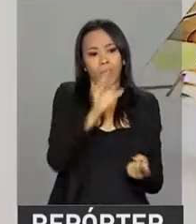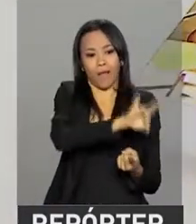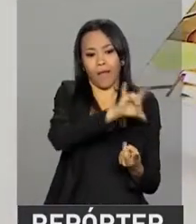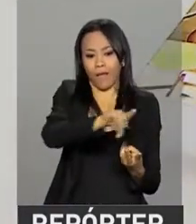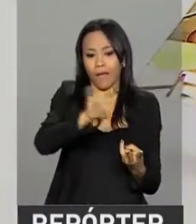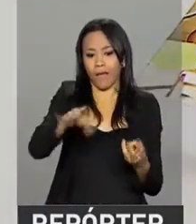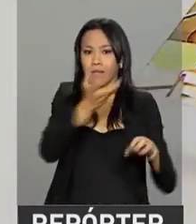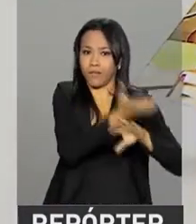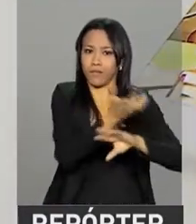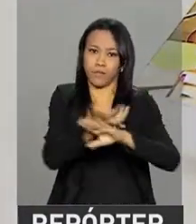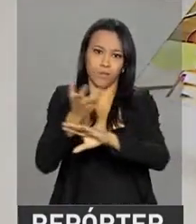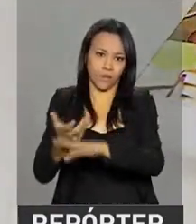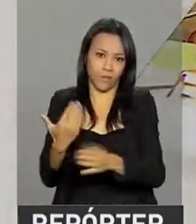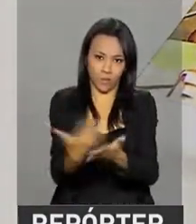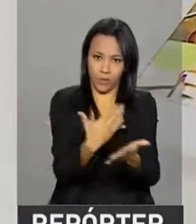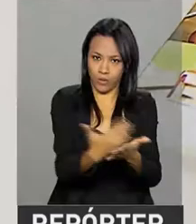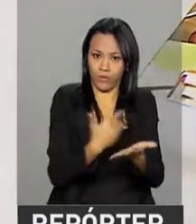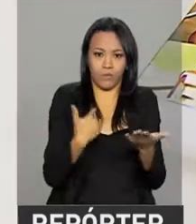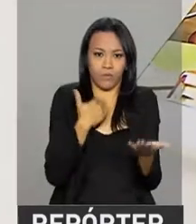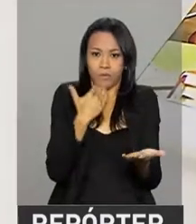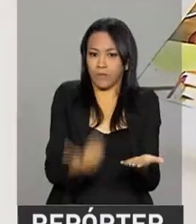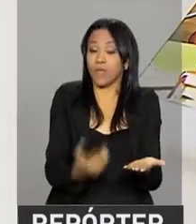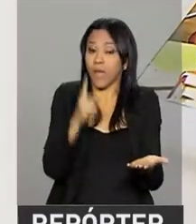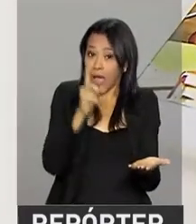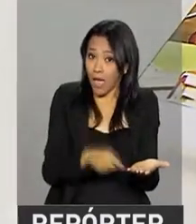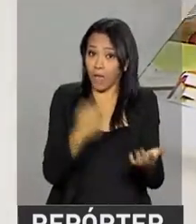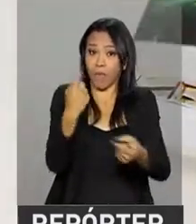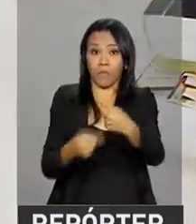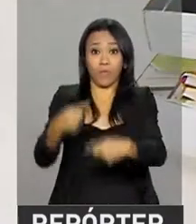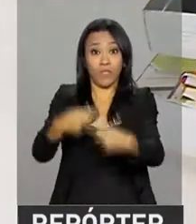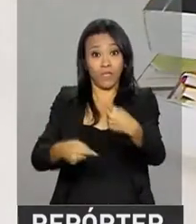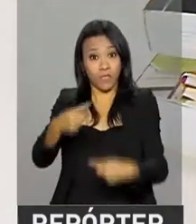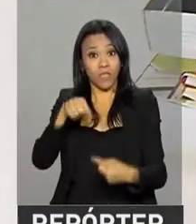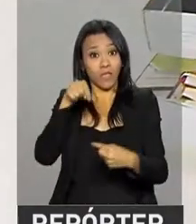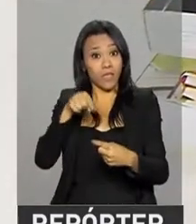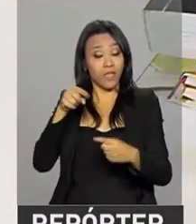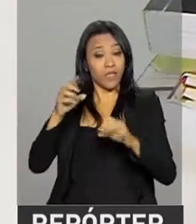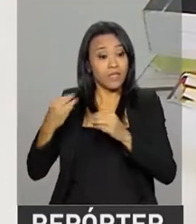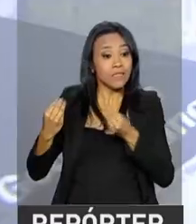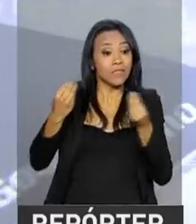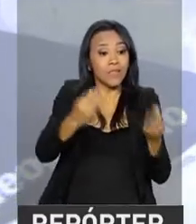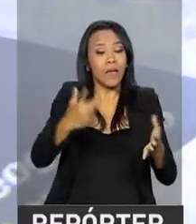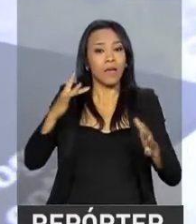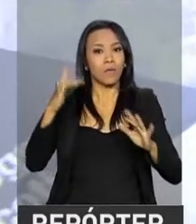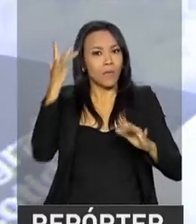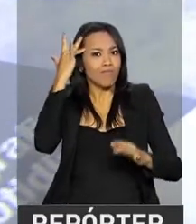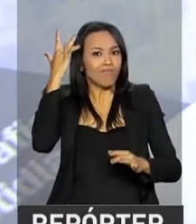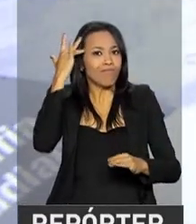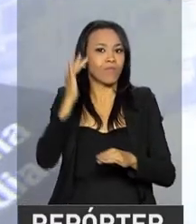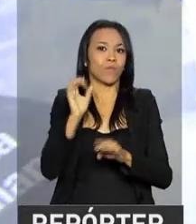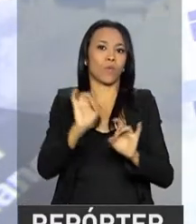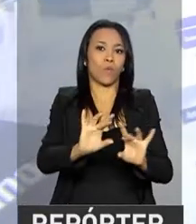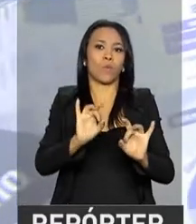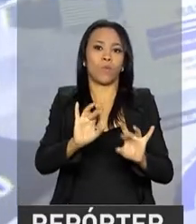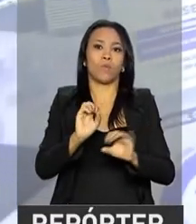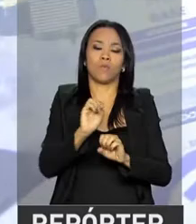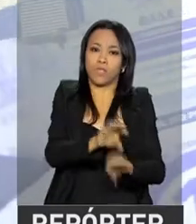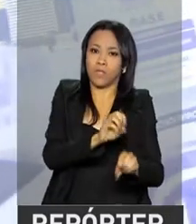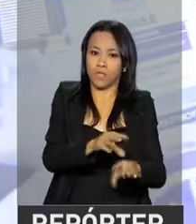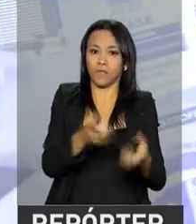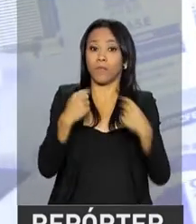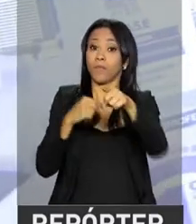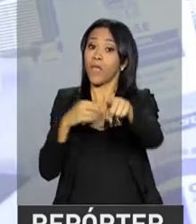então o esse programa uma política pública que vem toda essa qualidade do ensino os livros são materiais importantes